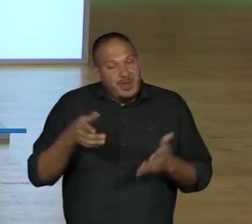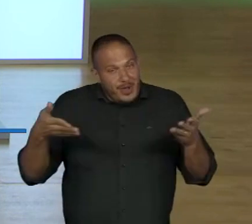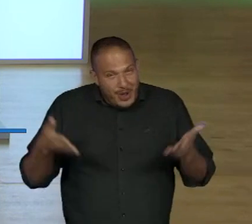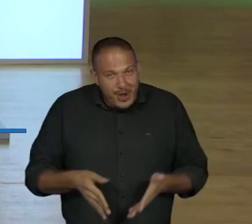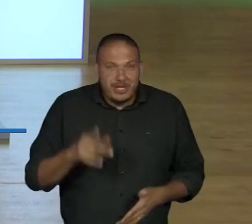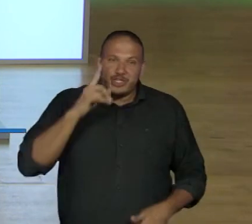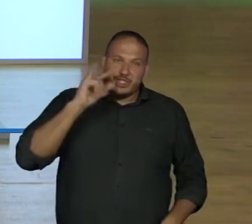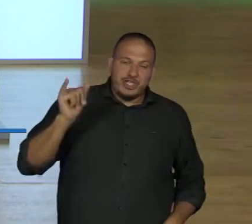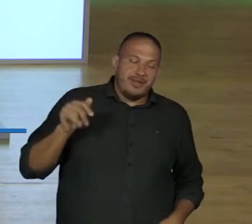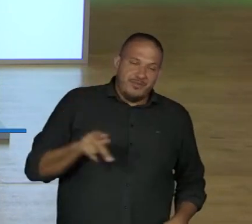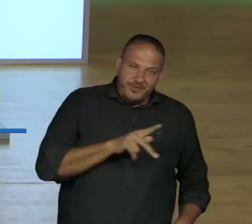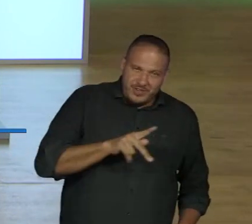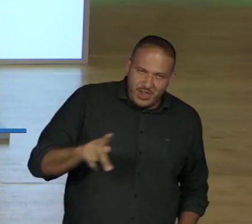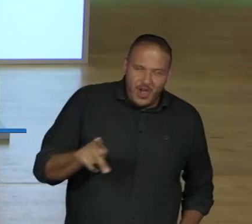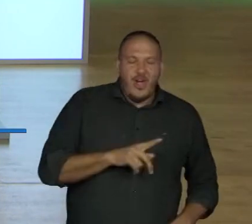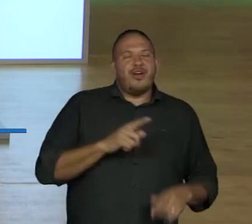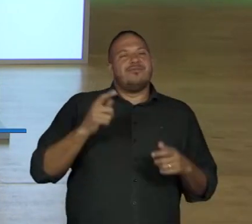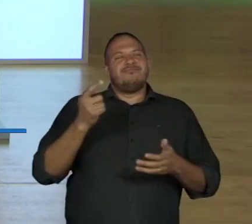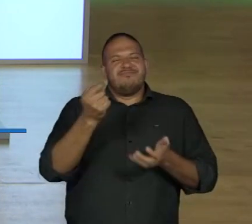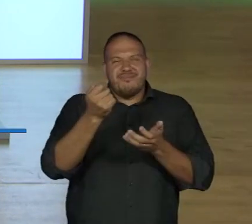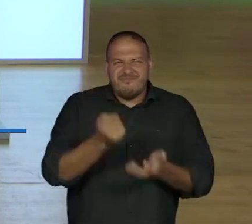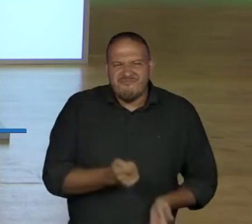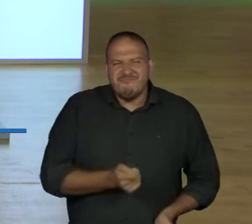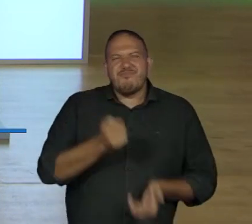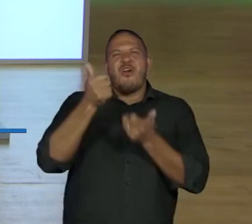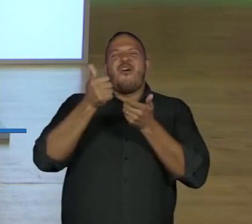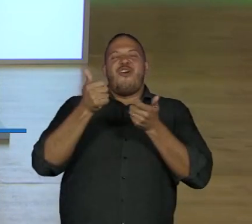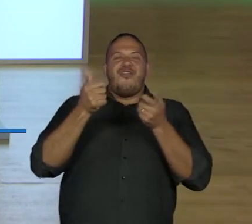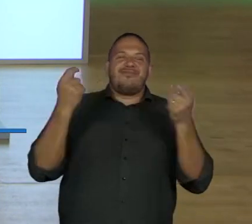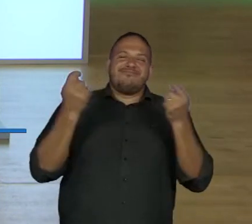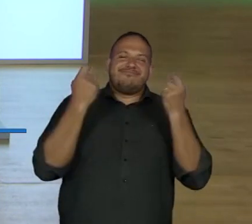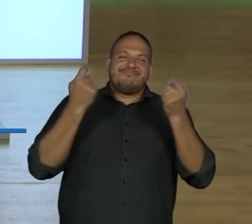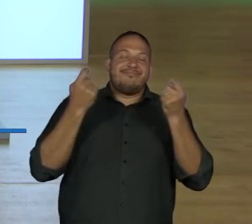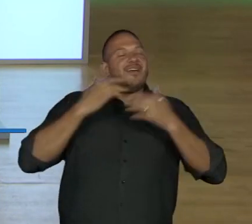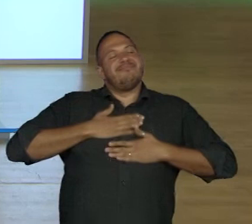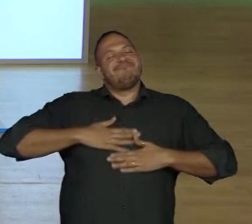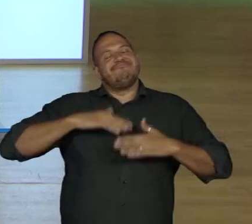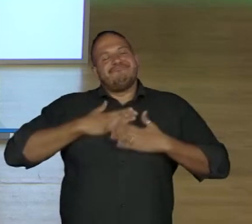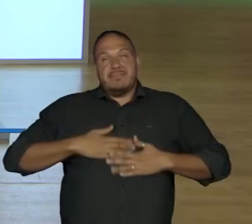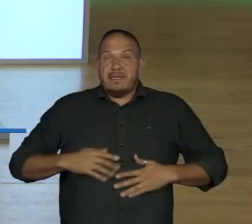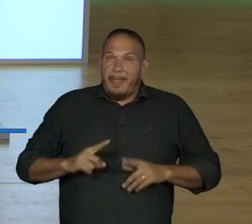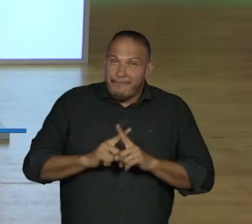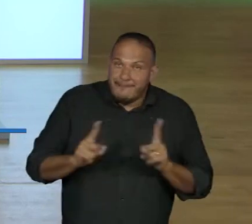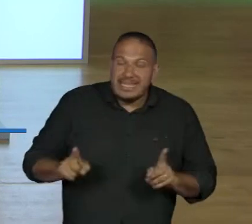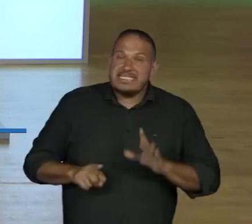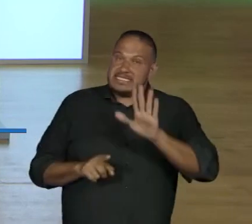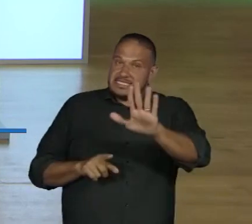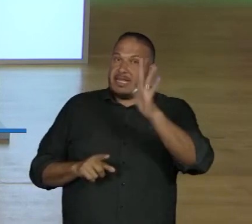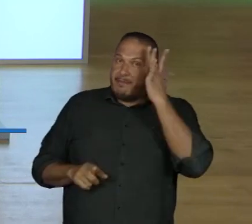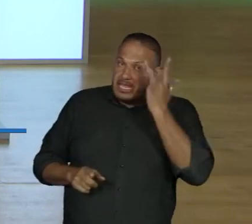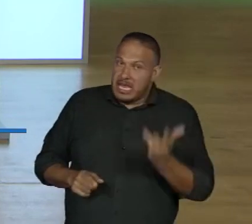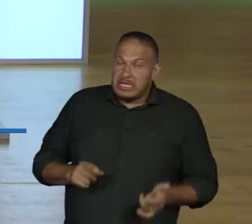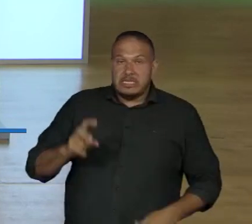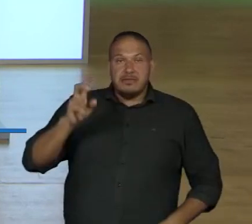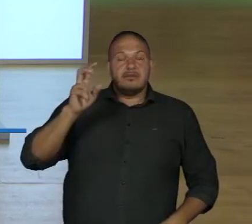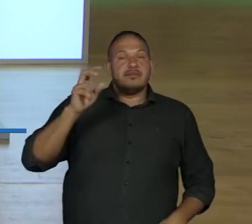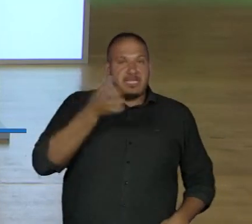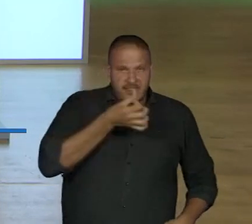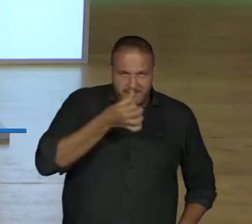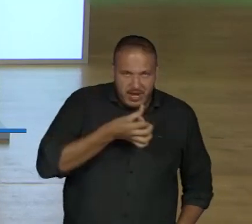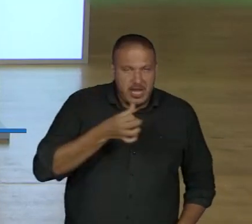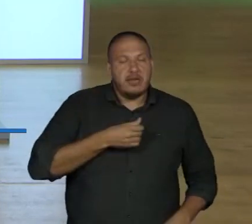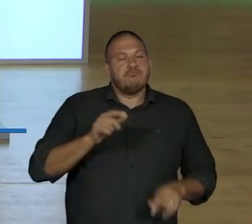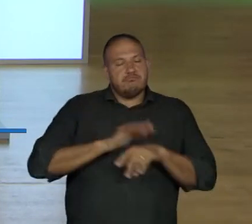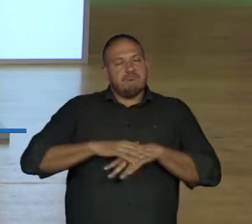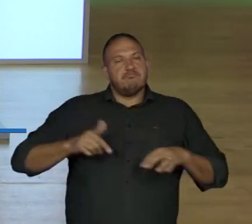Professores, então a gente vai comemorar, festejar, descansar o Dia dos Professores amanhã, na sexta-feira, e a gente finaliza essa sequência